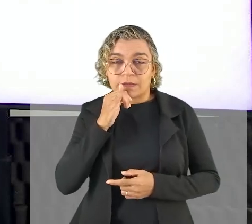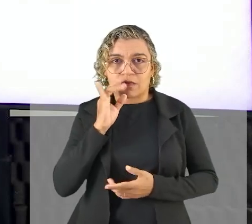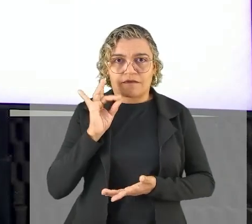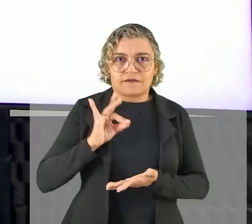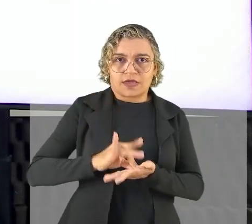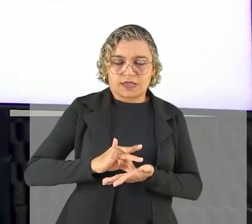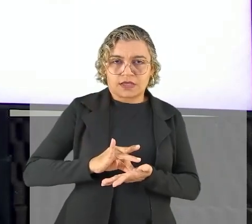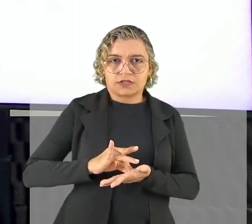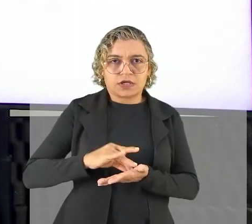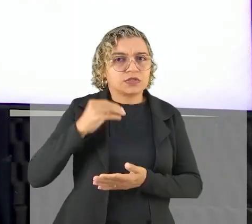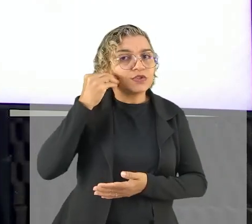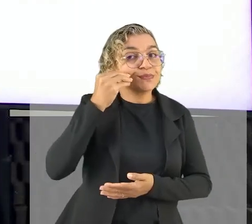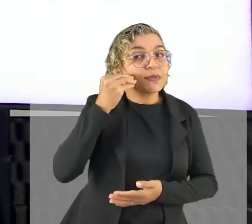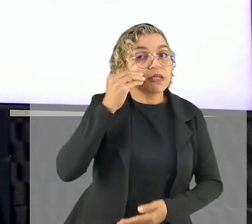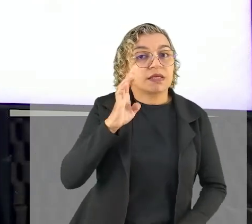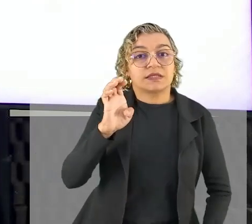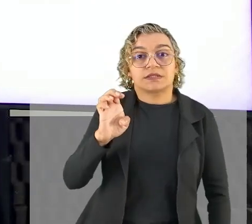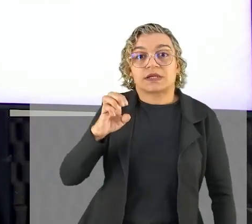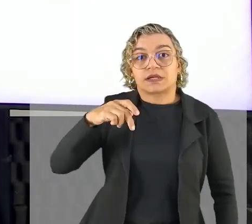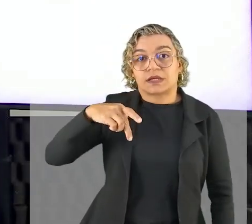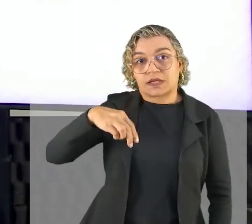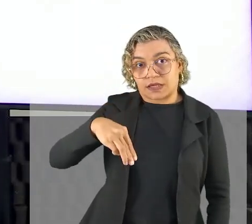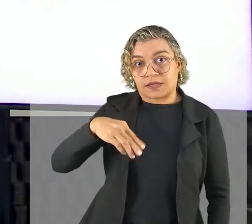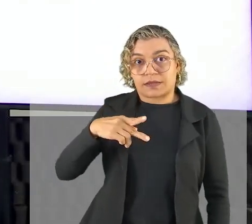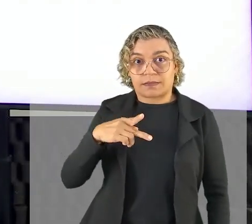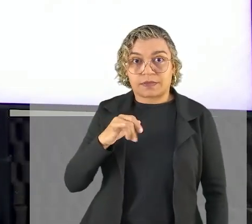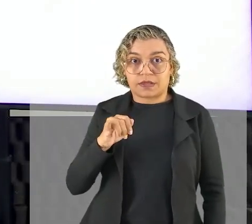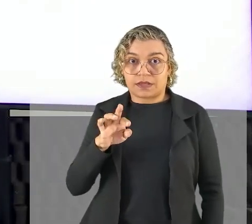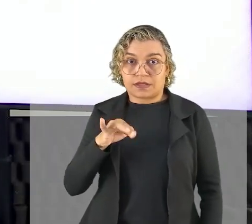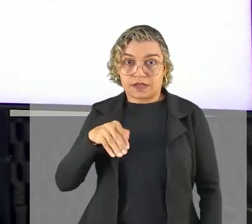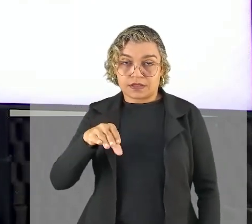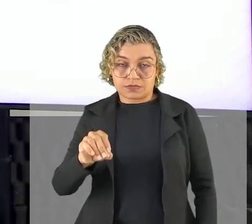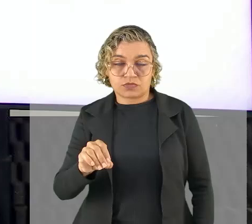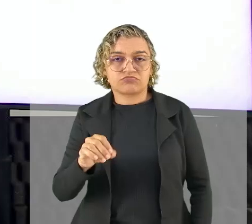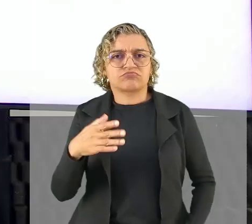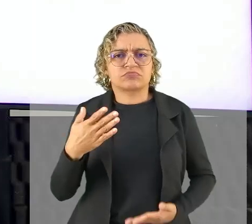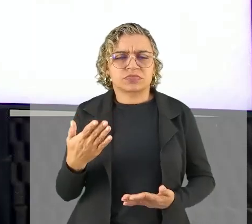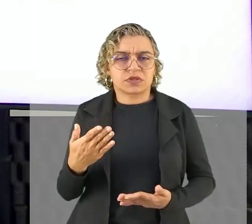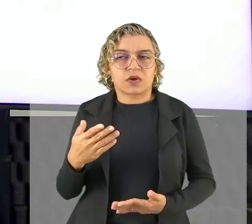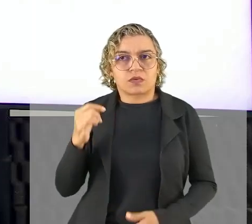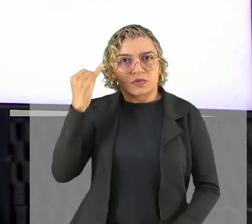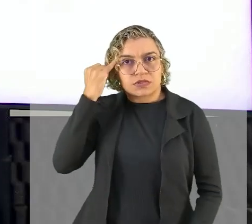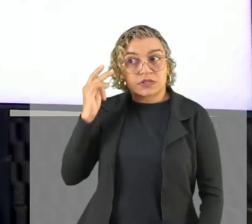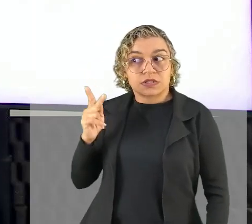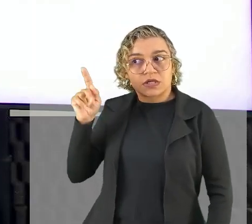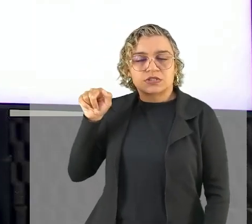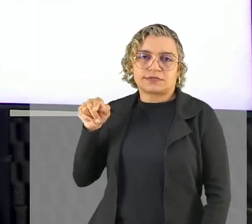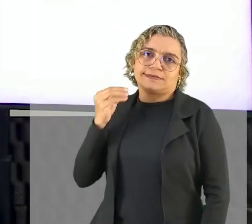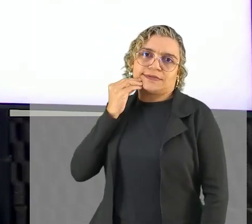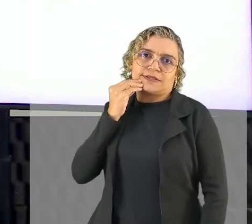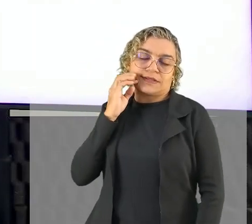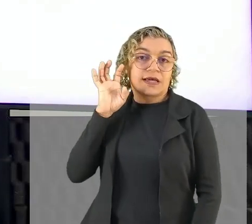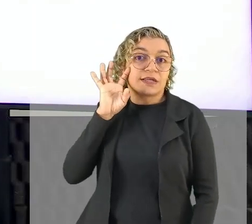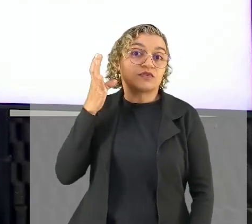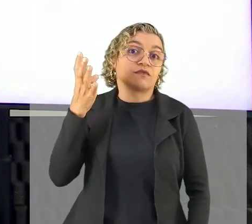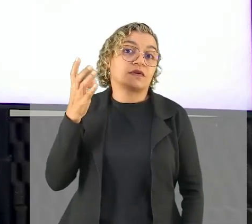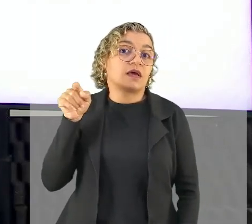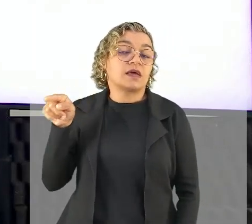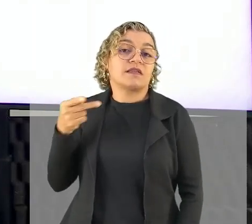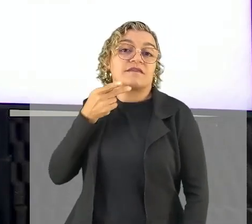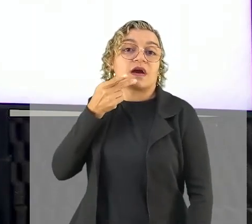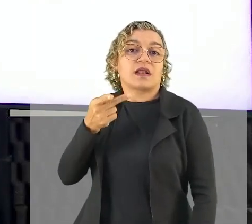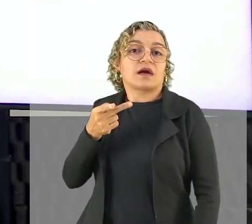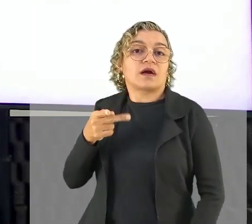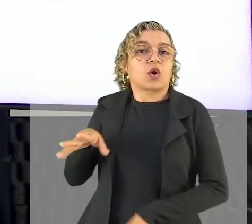realidade empírica. Lembra aquele problema da dicotomia racionalismo e empirismo? E o Kant vai tentar resolver isso? Ele vai dizer, bom,